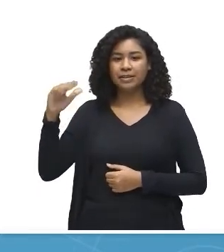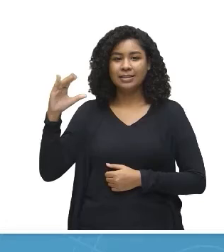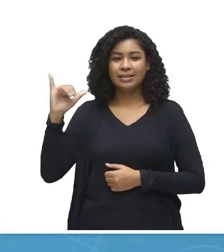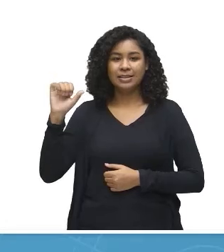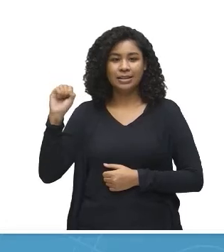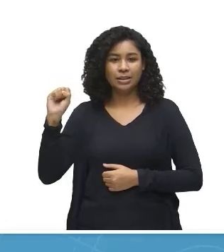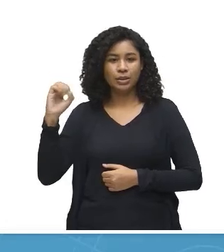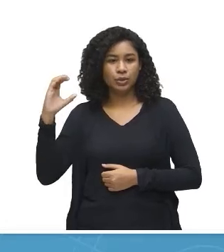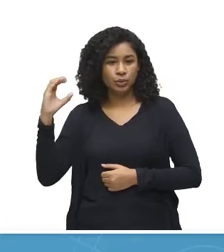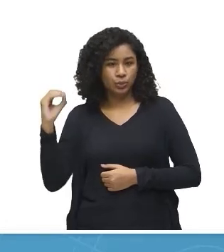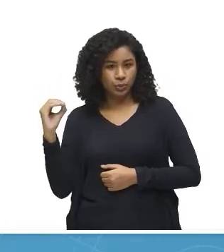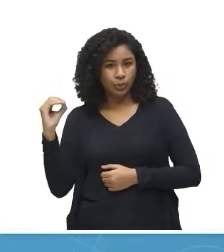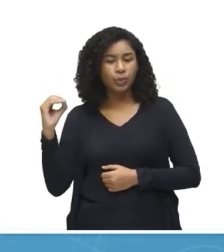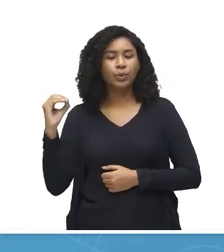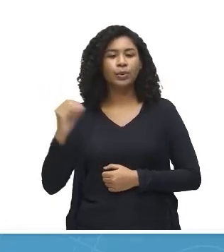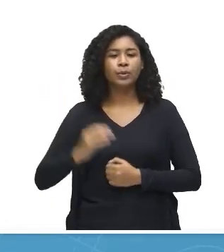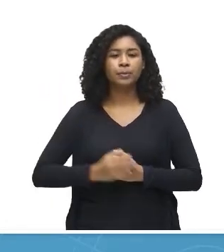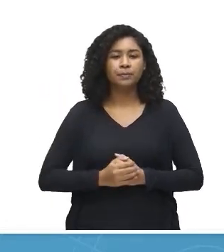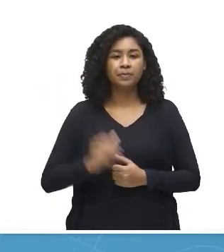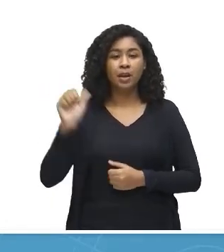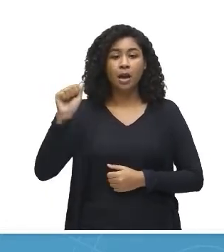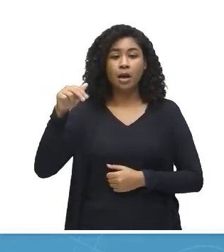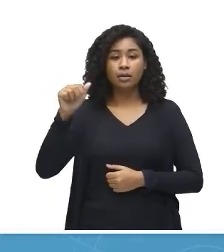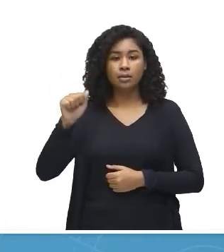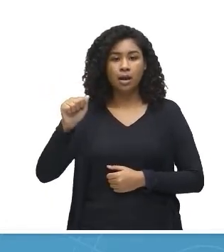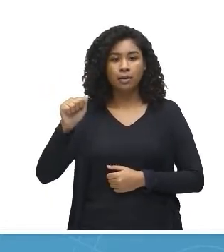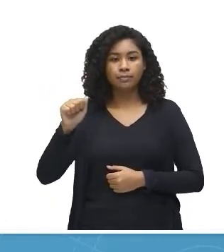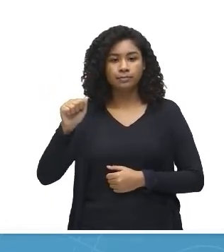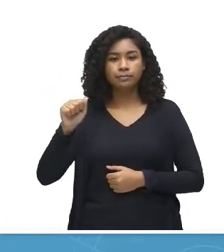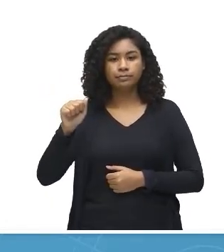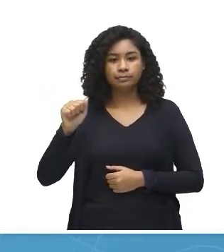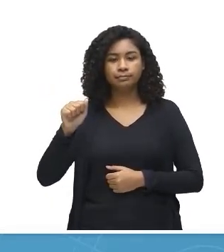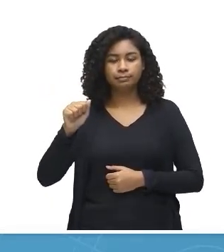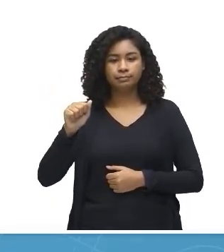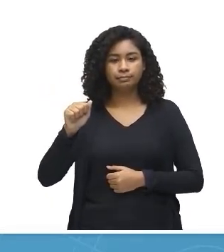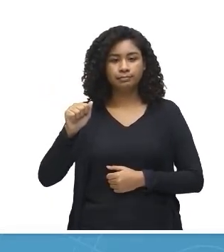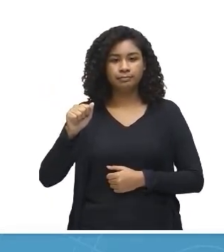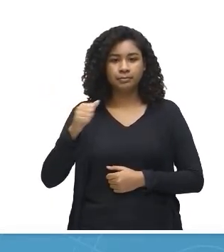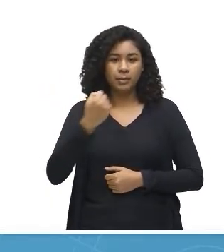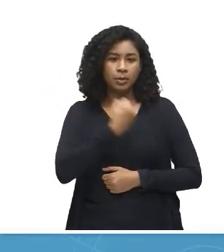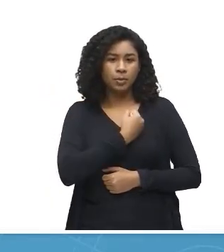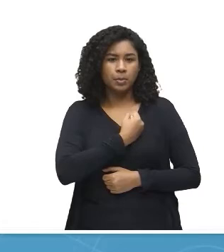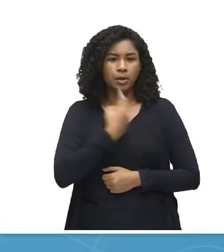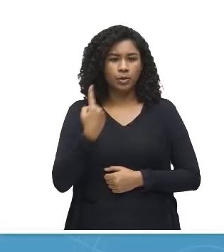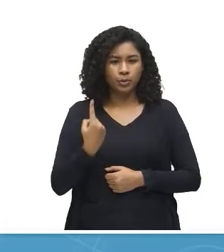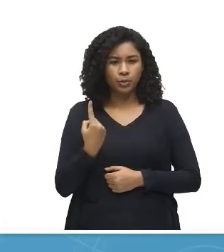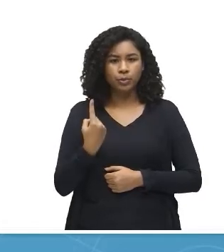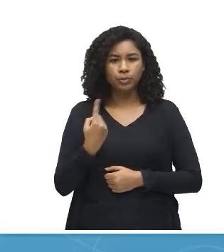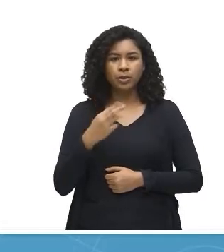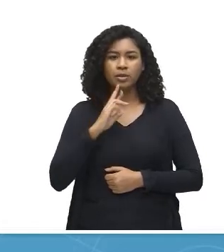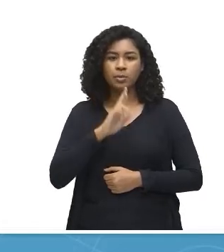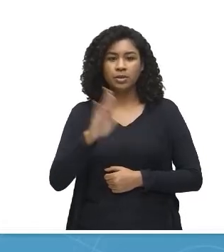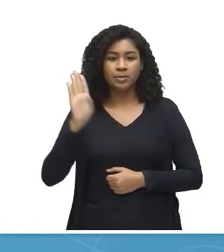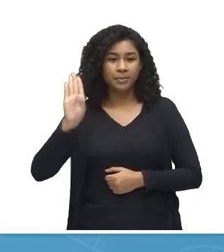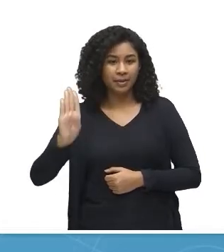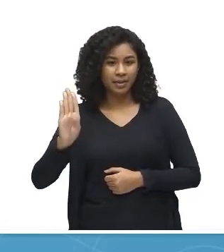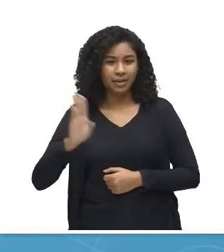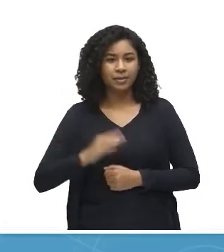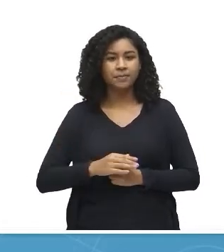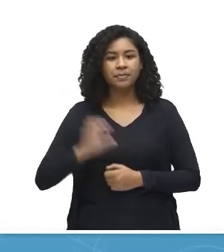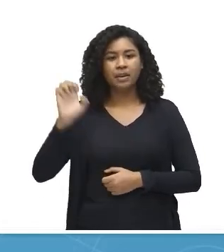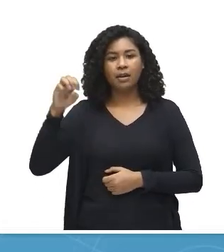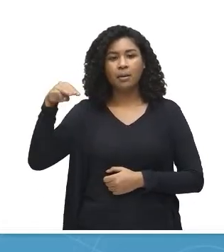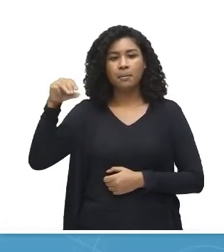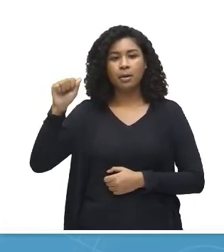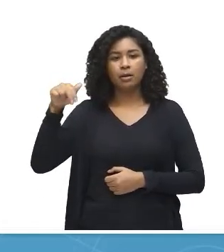gente vê aí o herdeiro do Império Austro-Húngaro. Ana Vitória colocou a letra B na primeira questão, obrigada Ana Vitória.